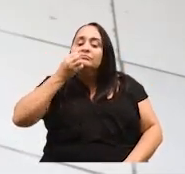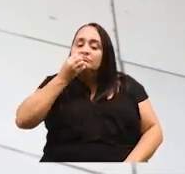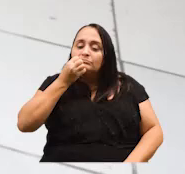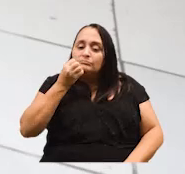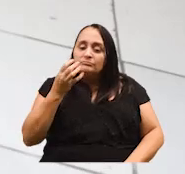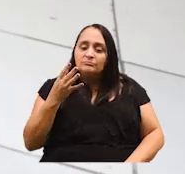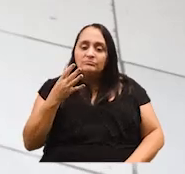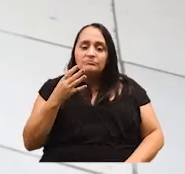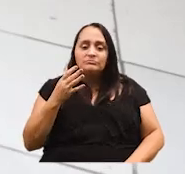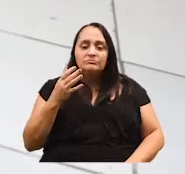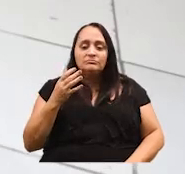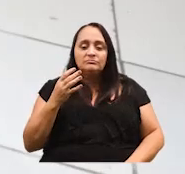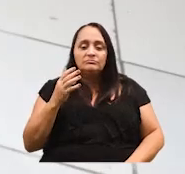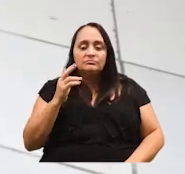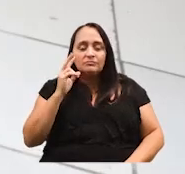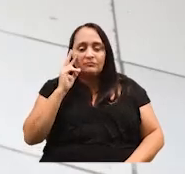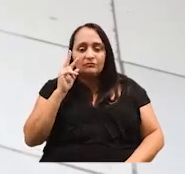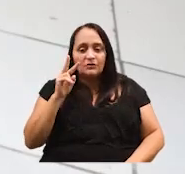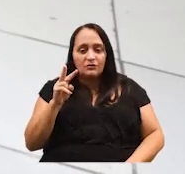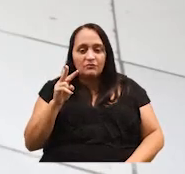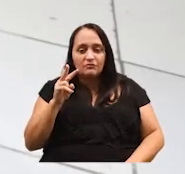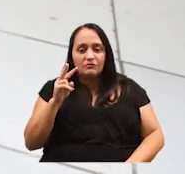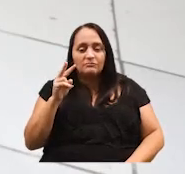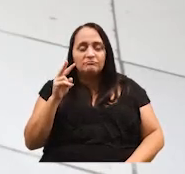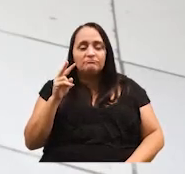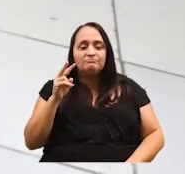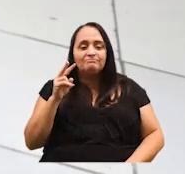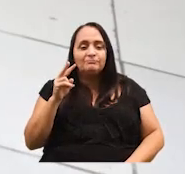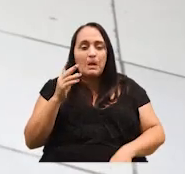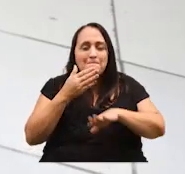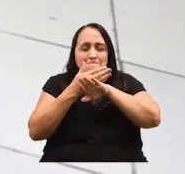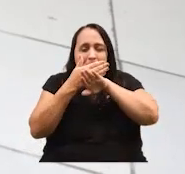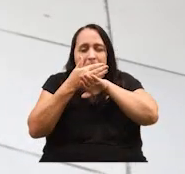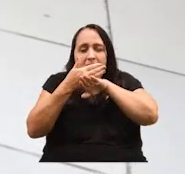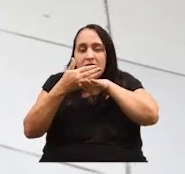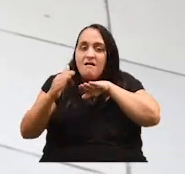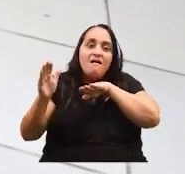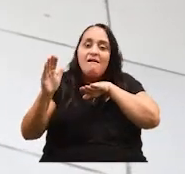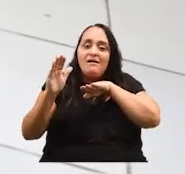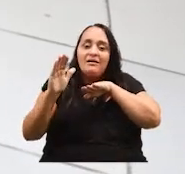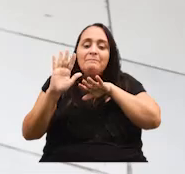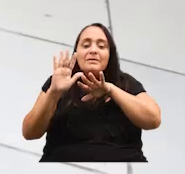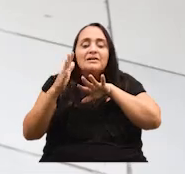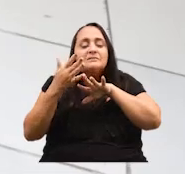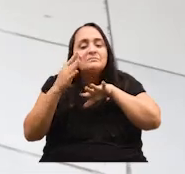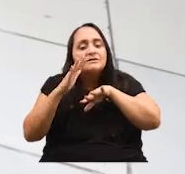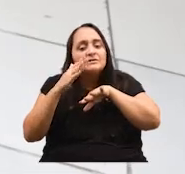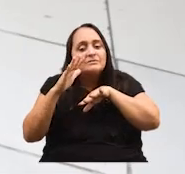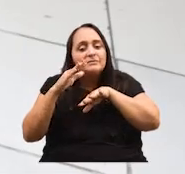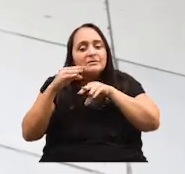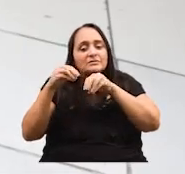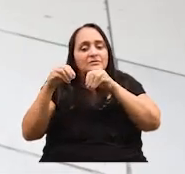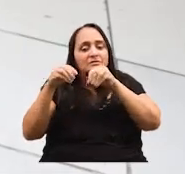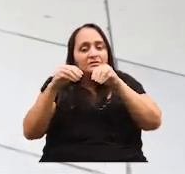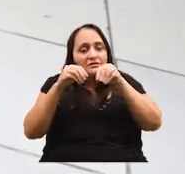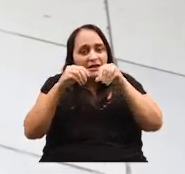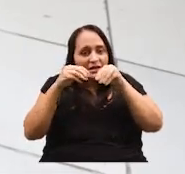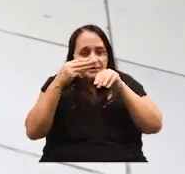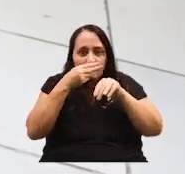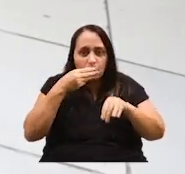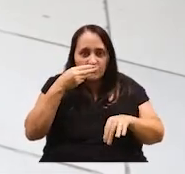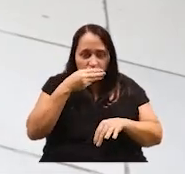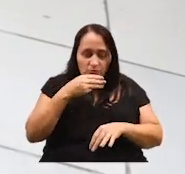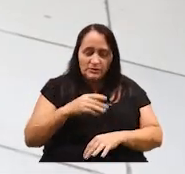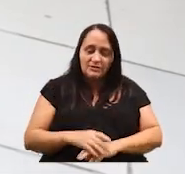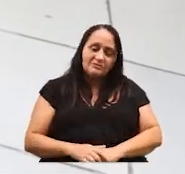ficou mais douradinha, tá vendo? Não ficou branca como o coco puro. Então isso quer dizer o quê? Que o açúcar derreteu. Vamos fazer o que